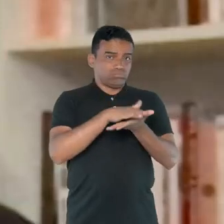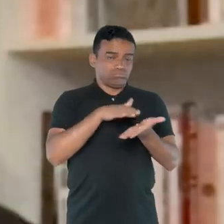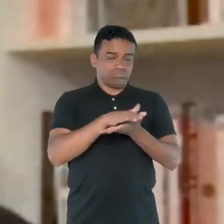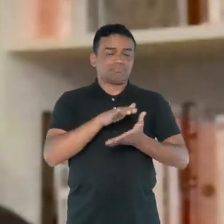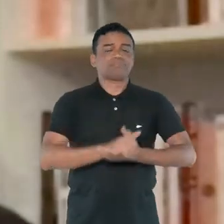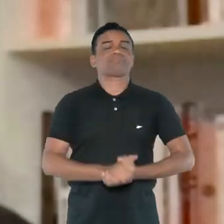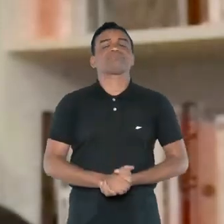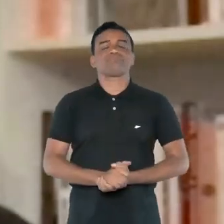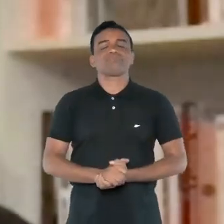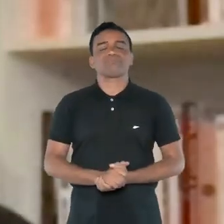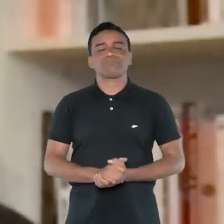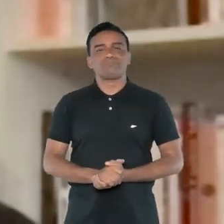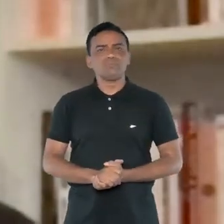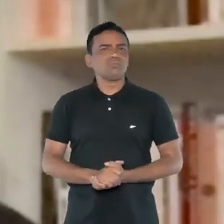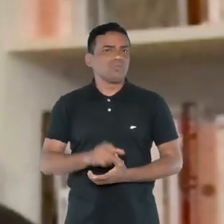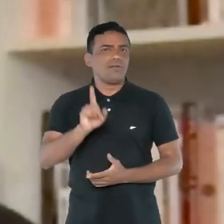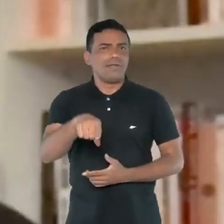publiquei,